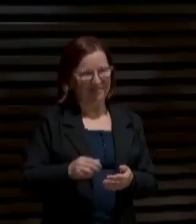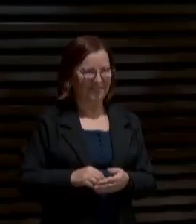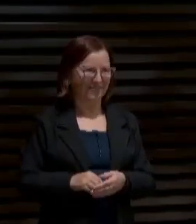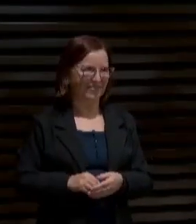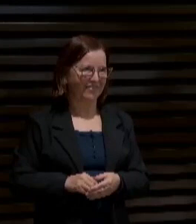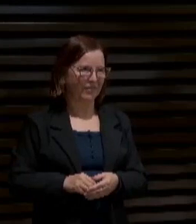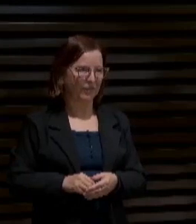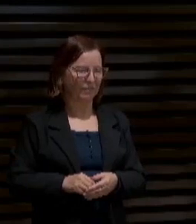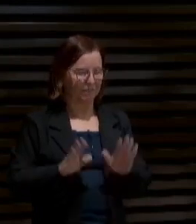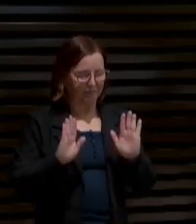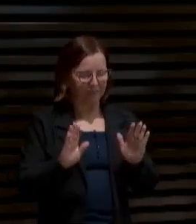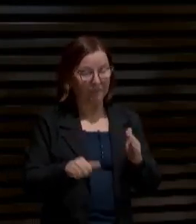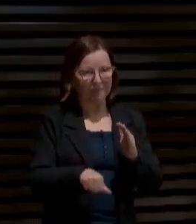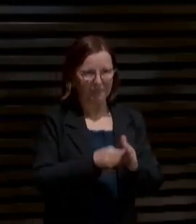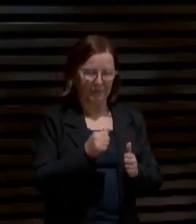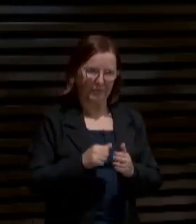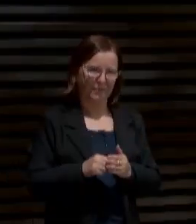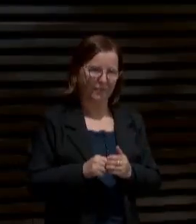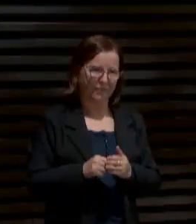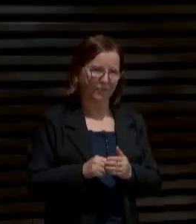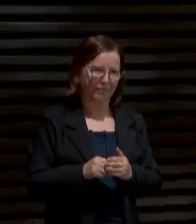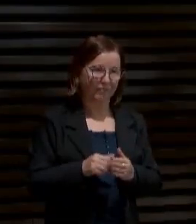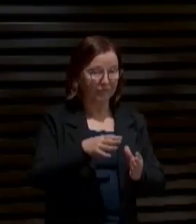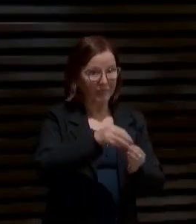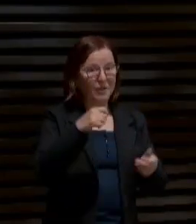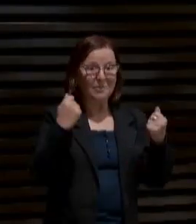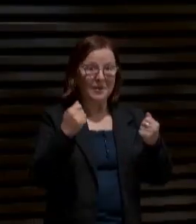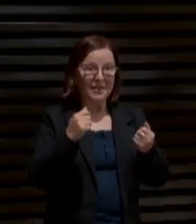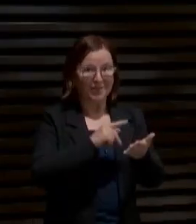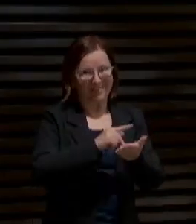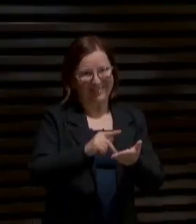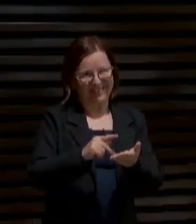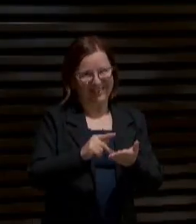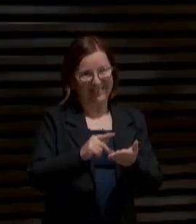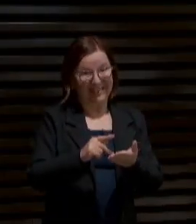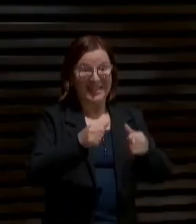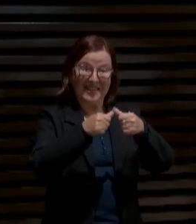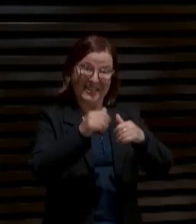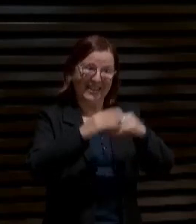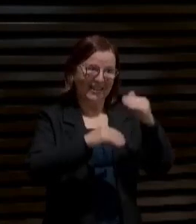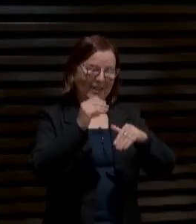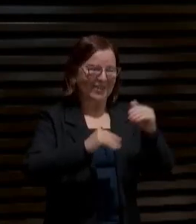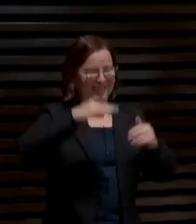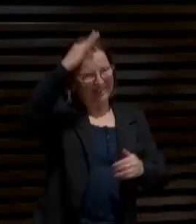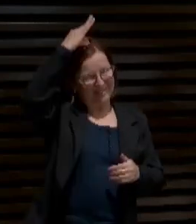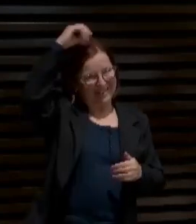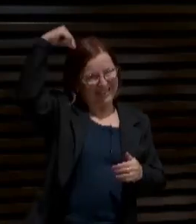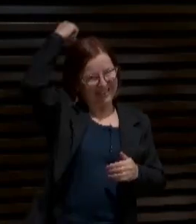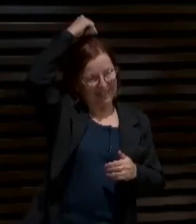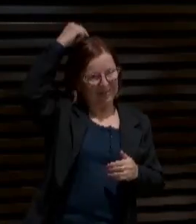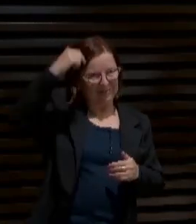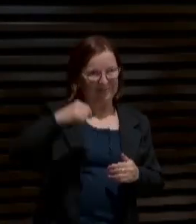tração de parar aqui ó primeiro a alma precisa ser purificada e isso é obra do espírito é